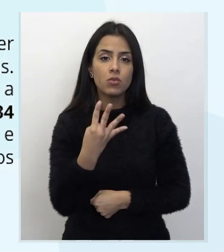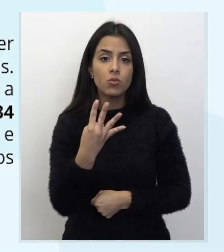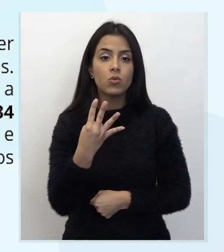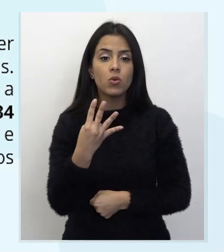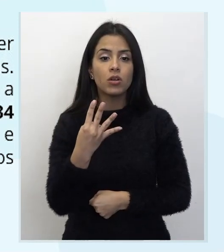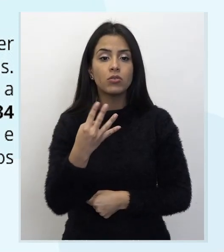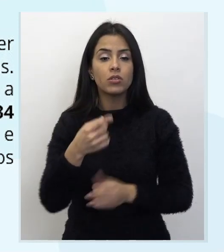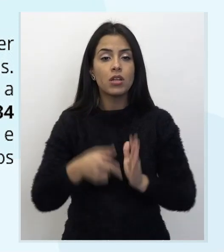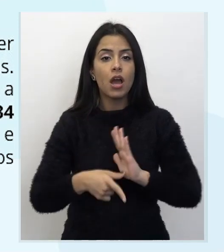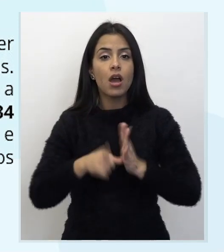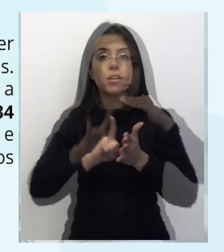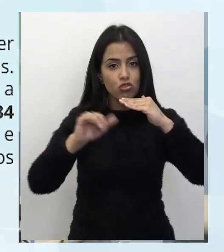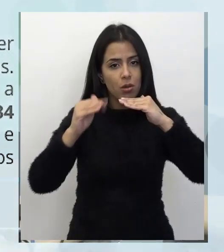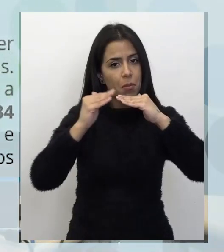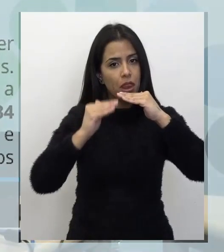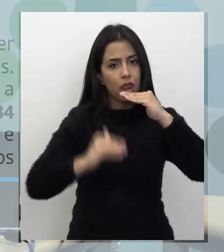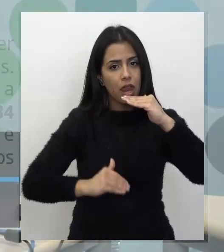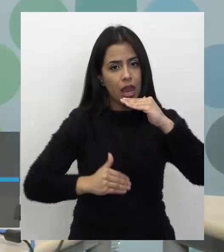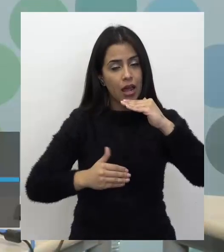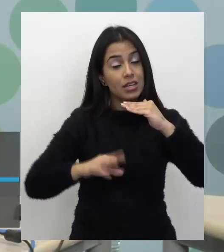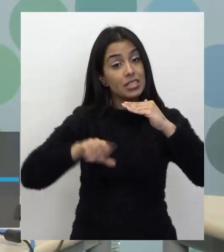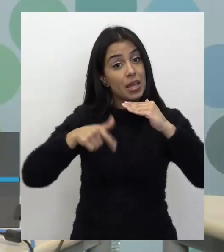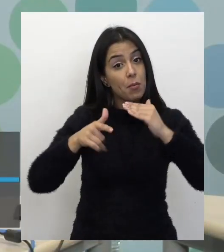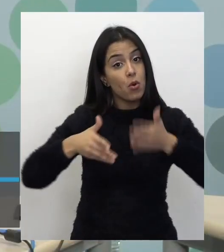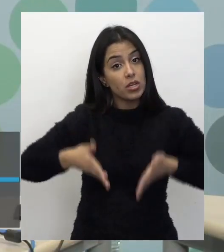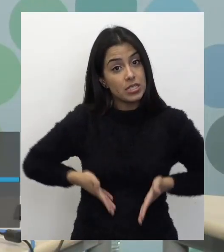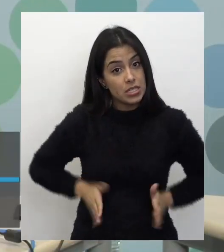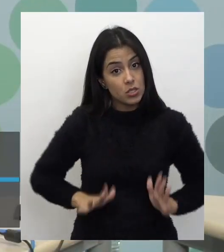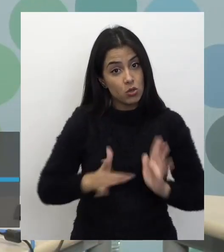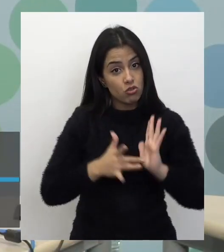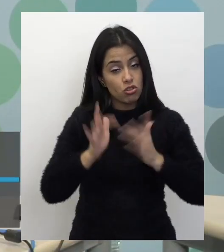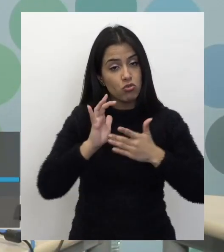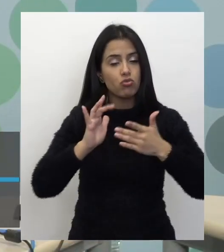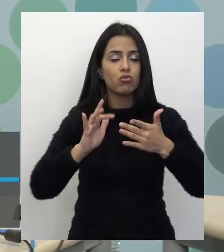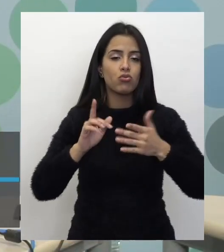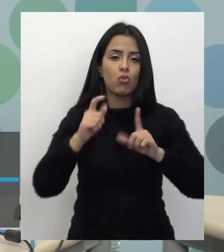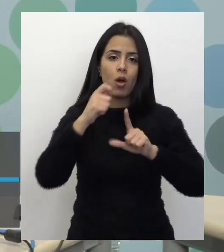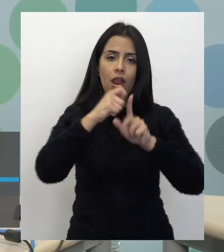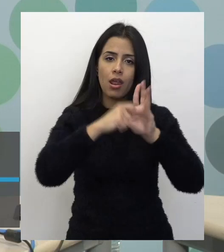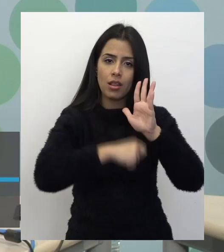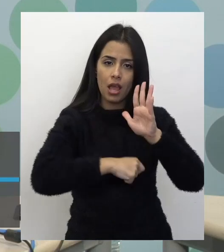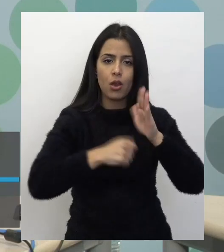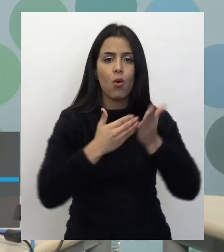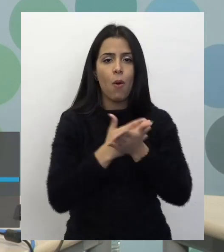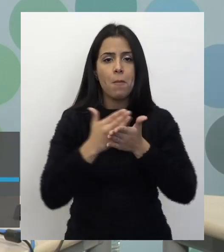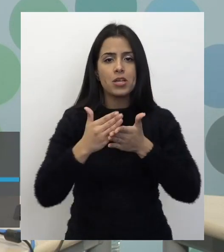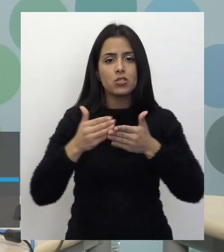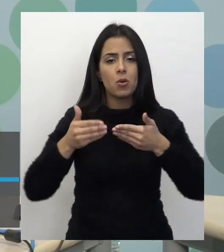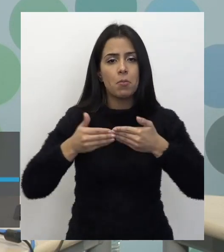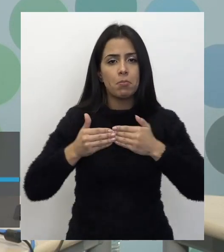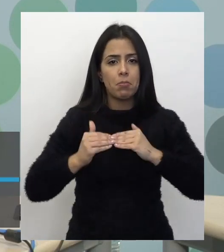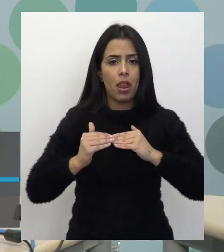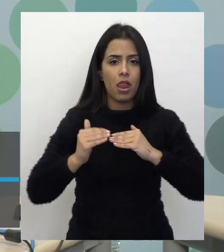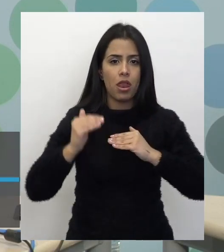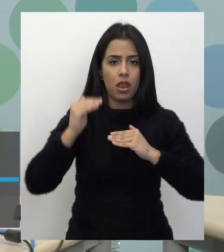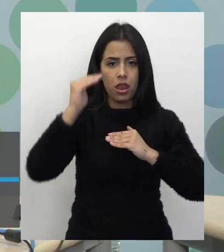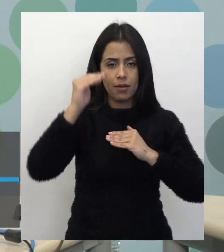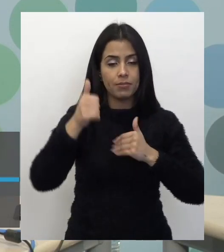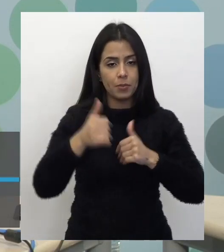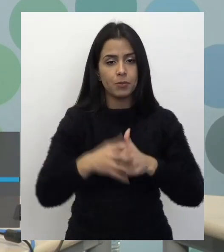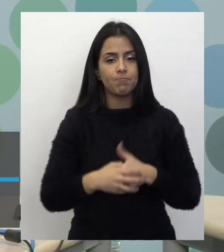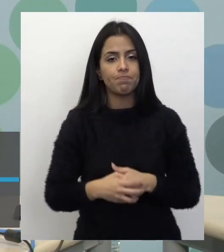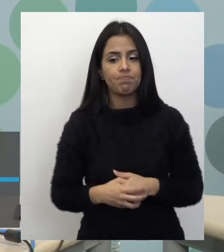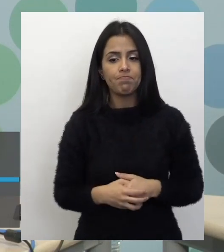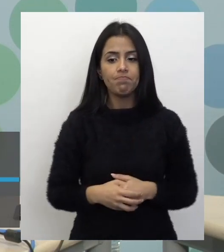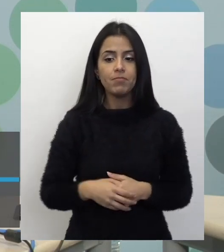aí, qual que é o resultado dessa Guerra do Peloponeso? Todo mundo perde, vamos dizer assim. Num